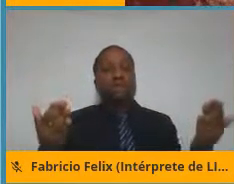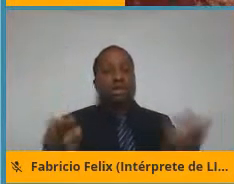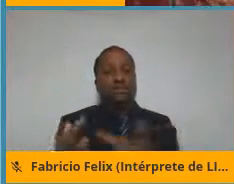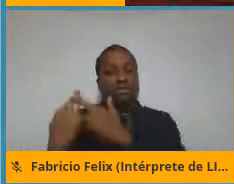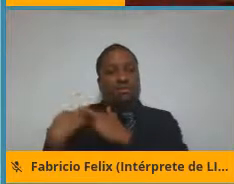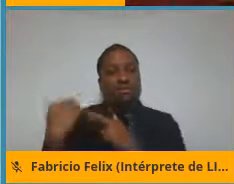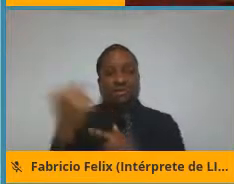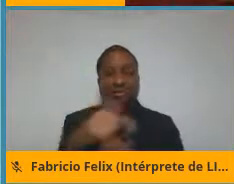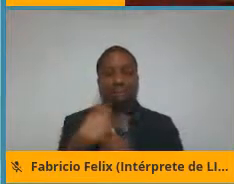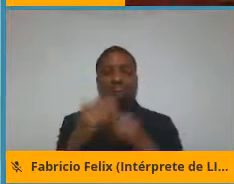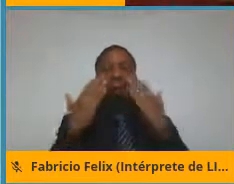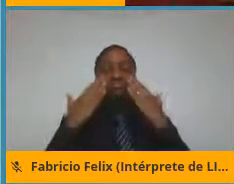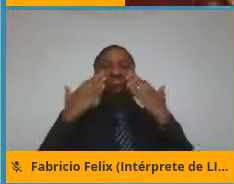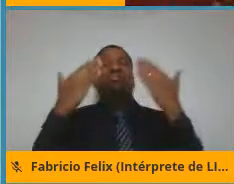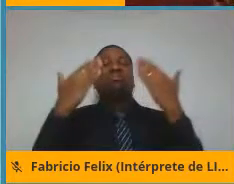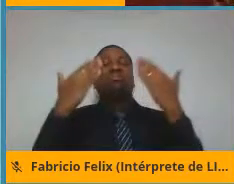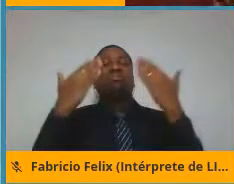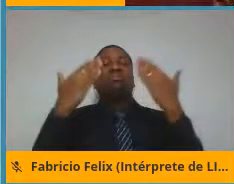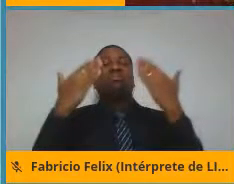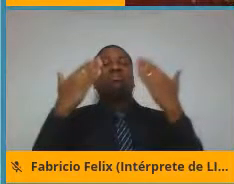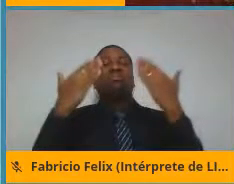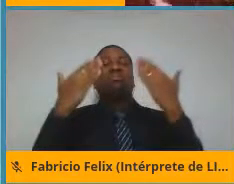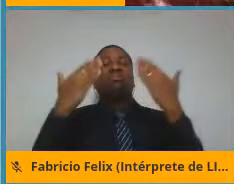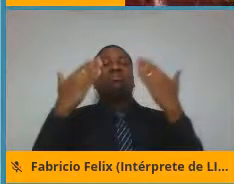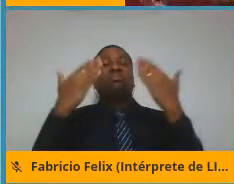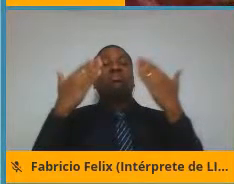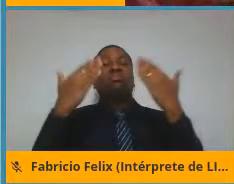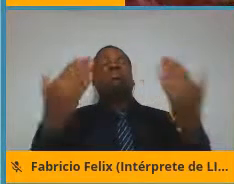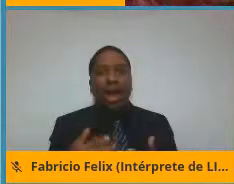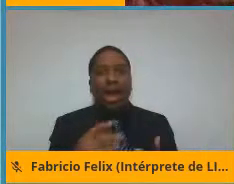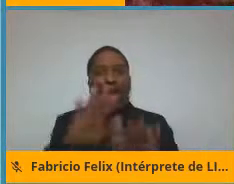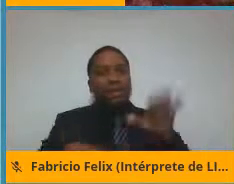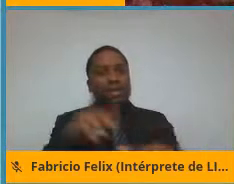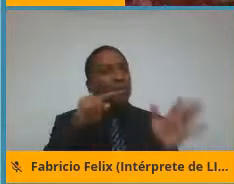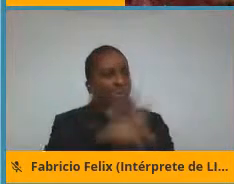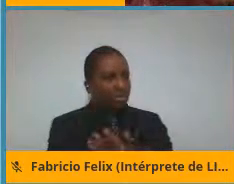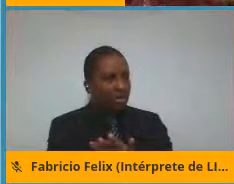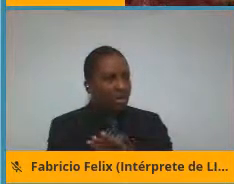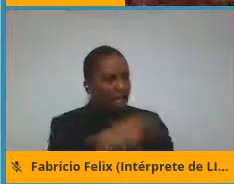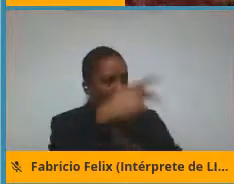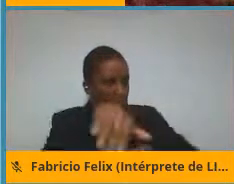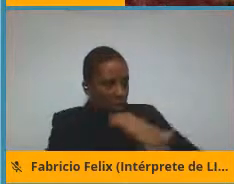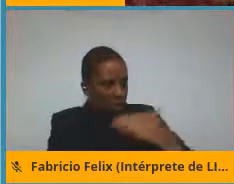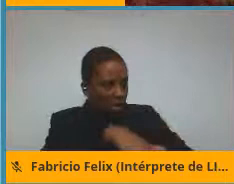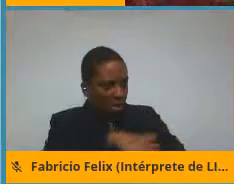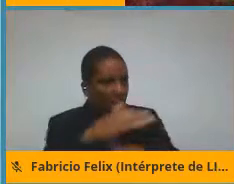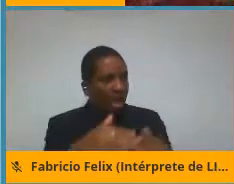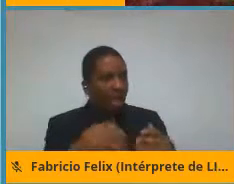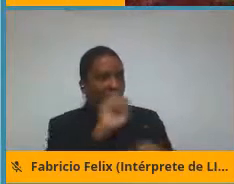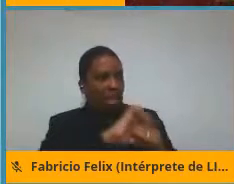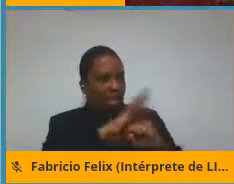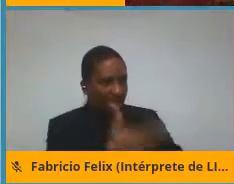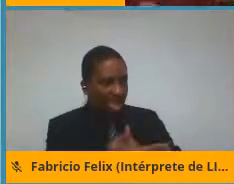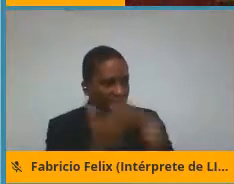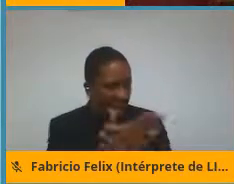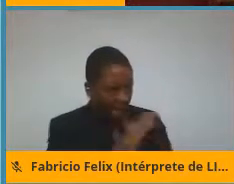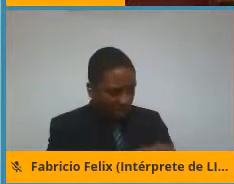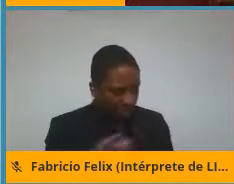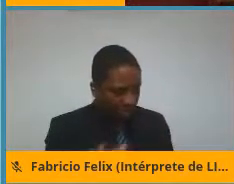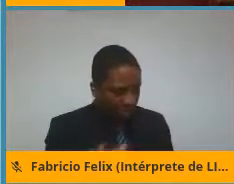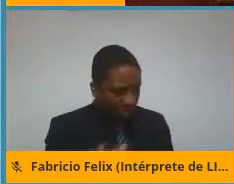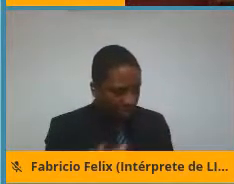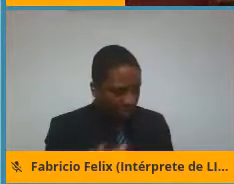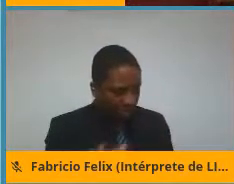acreditar. Às vezes eu pergunto para algumas pessoas, já acabou foi o coronavírus na tua rua? Porque na minha ainda tem. Então a gente também tem que ficar atento, né? A gente